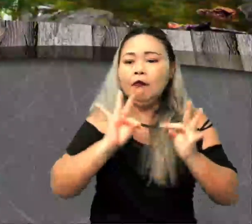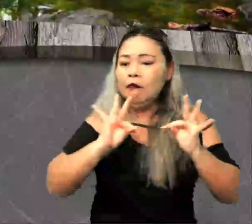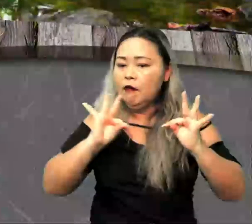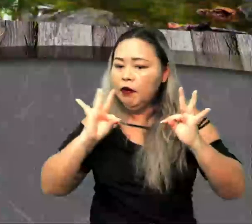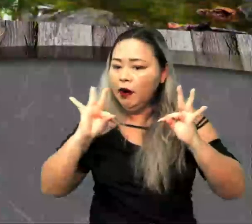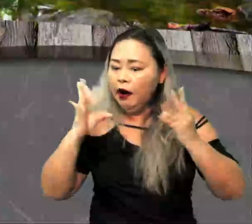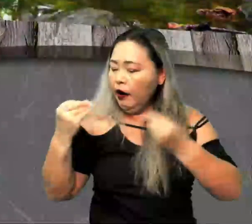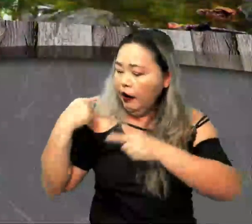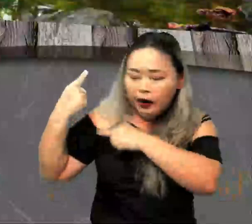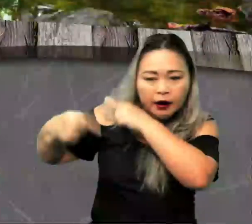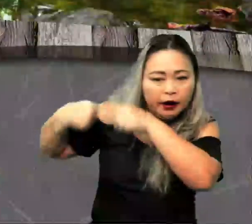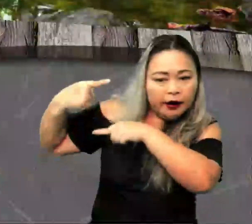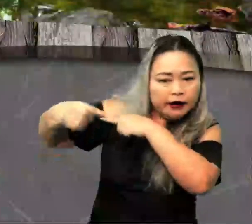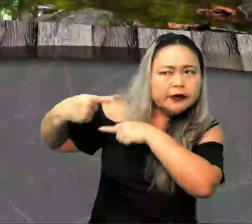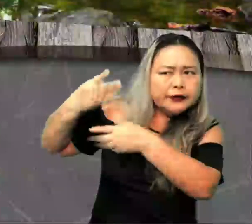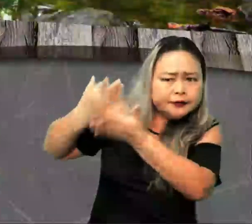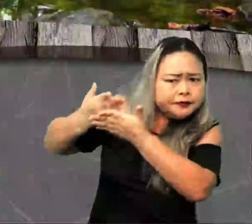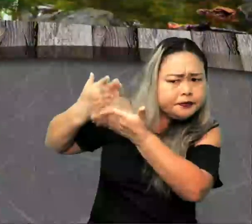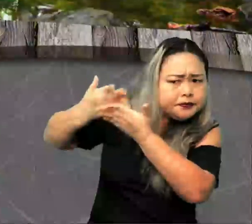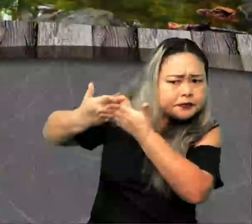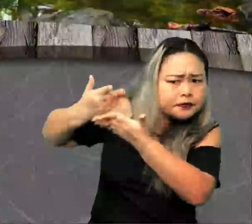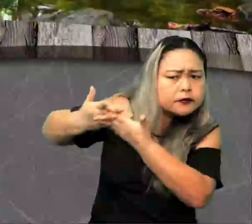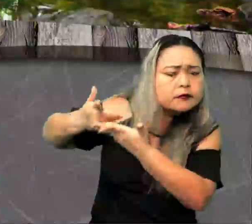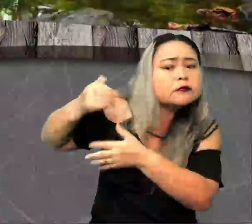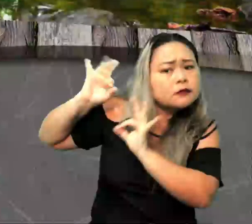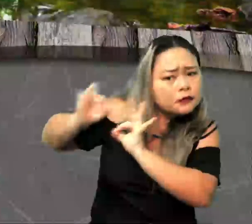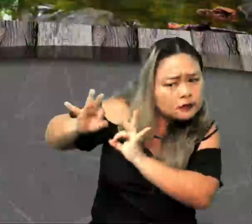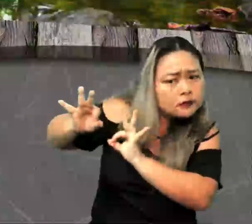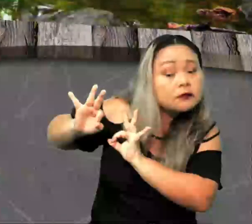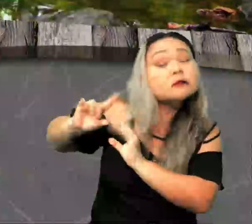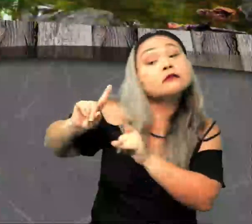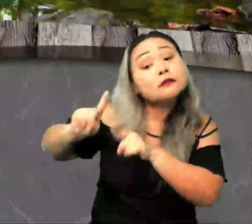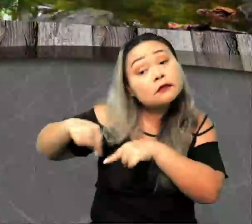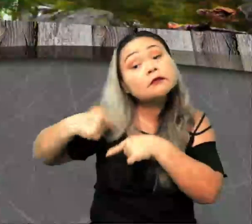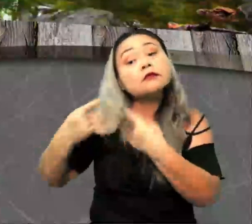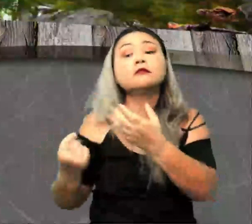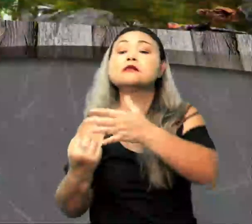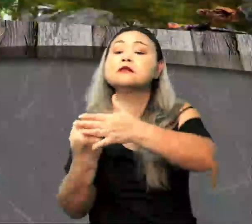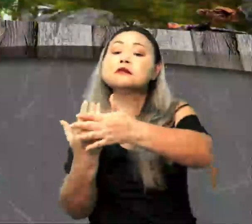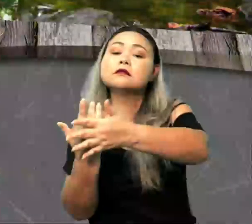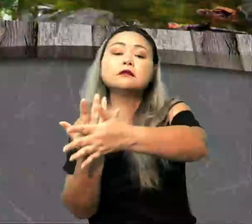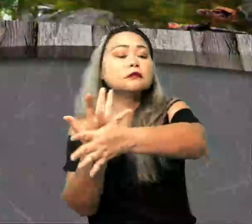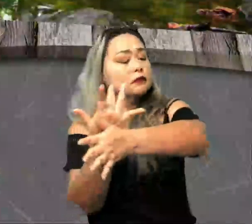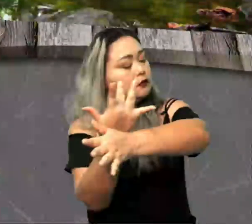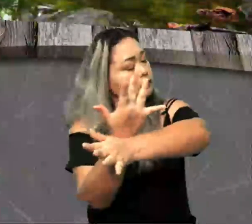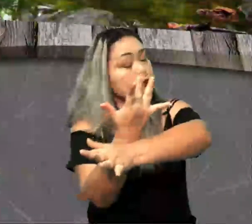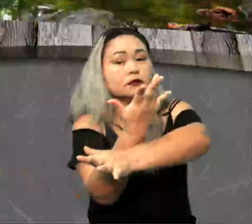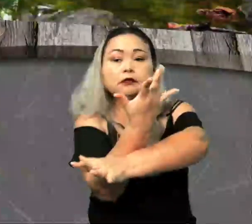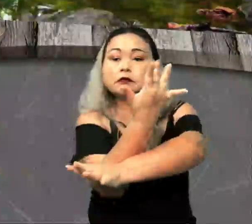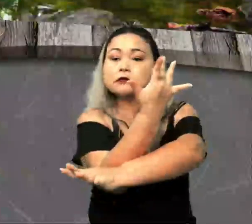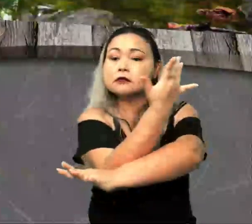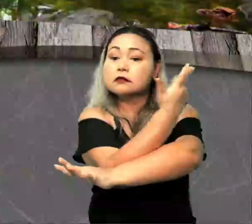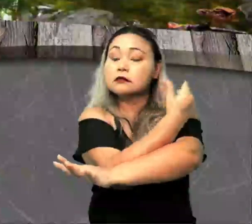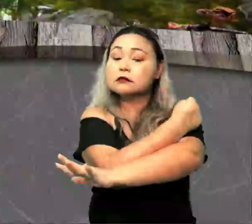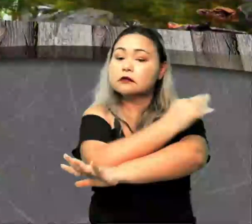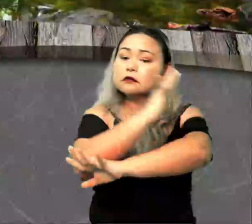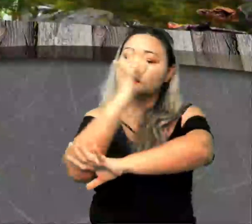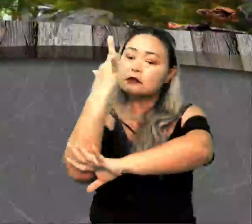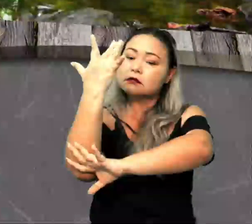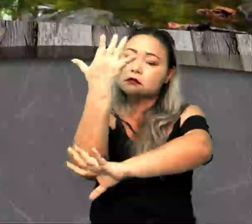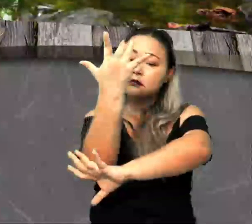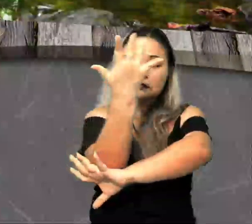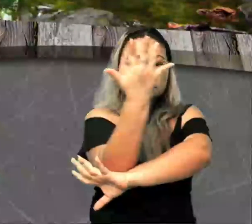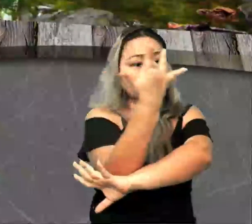foi levantado até então está certo. Inclusive, os vegetais, que eu tenho um grande leque